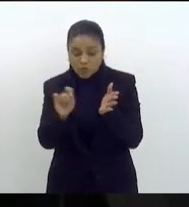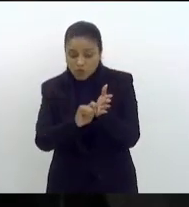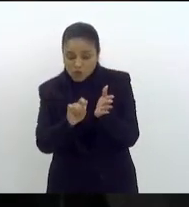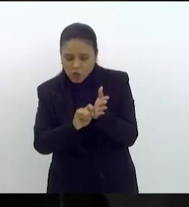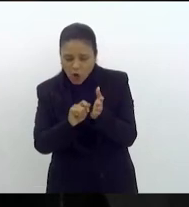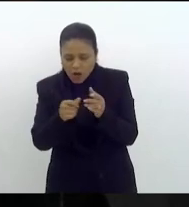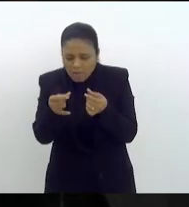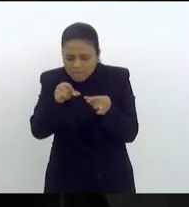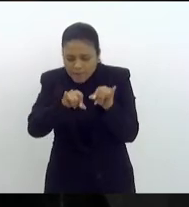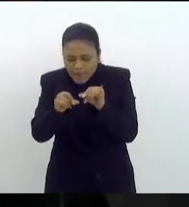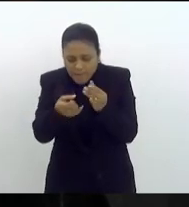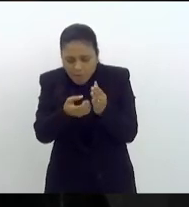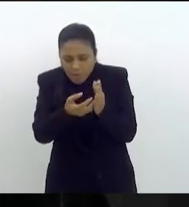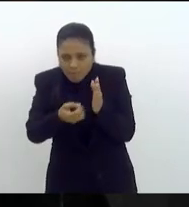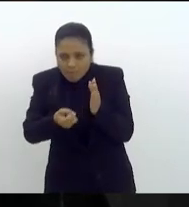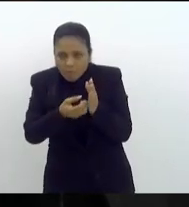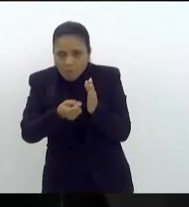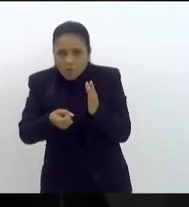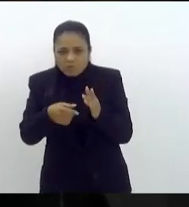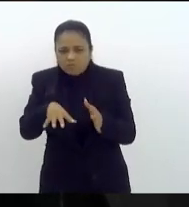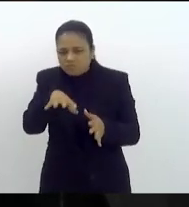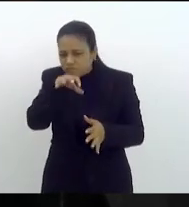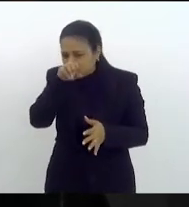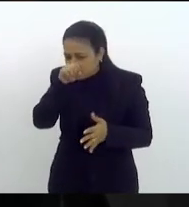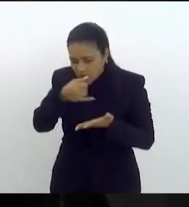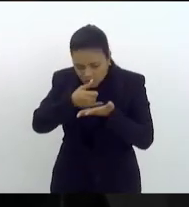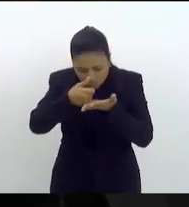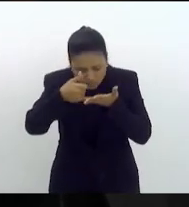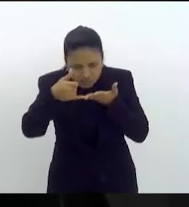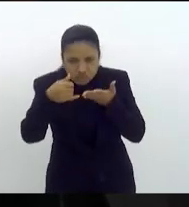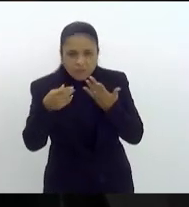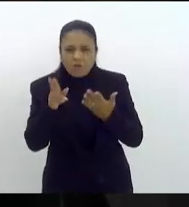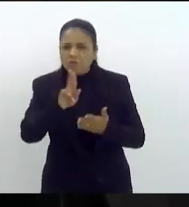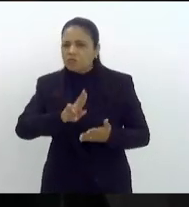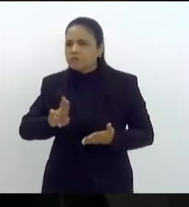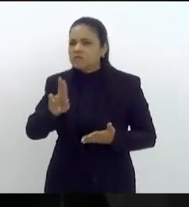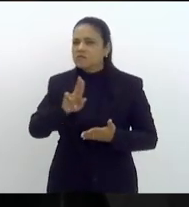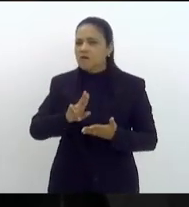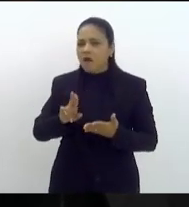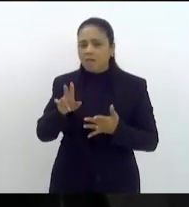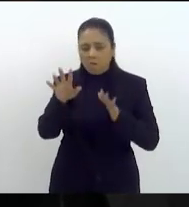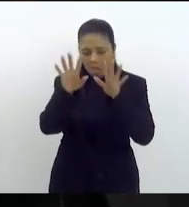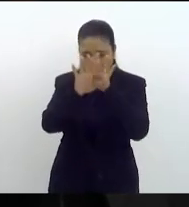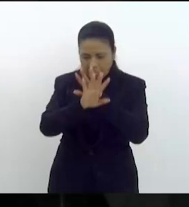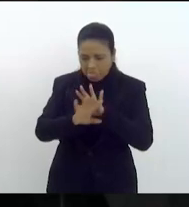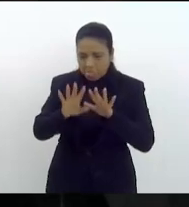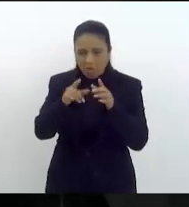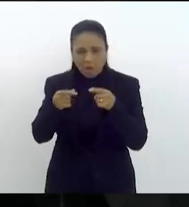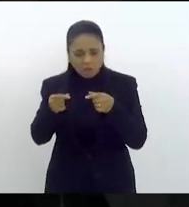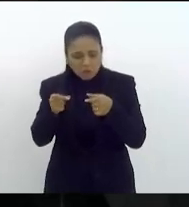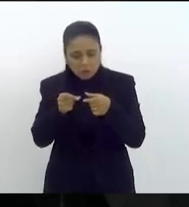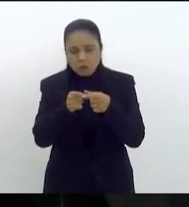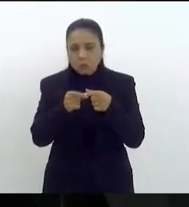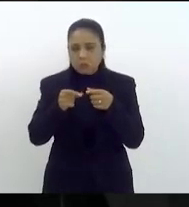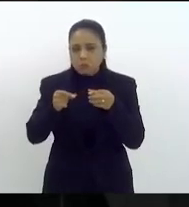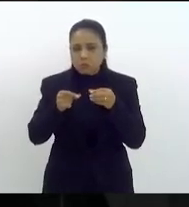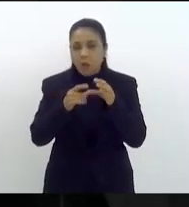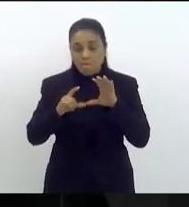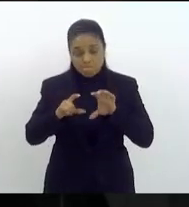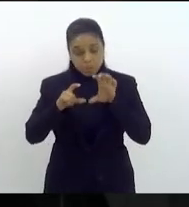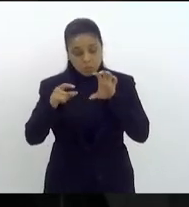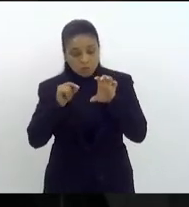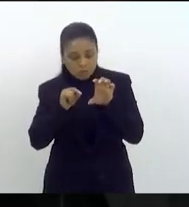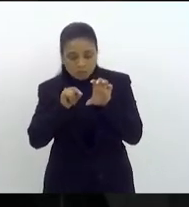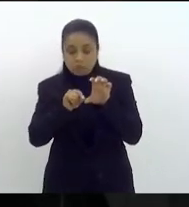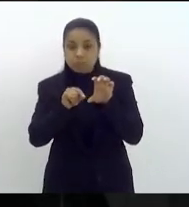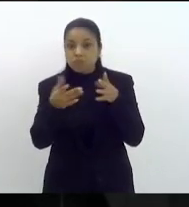produtinho ali para fumar aí na lá cheirar consumir usar como supositório Seja lá o que for não é